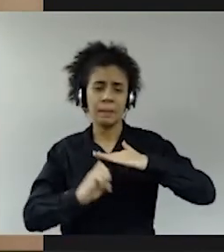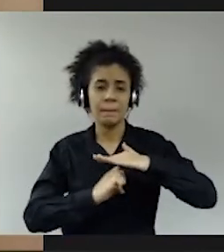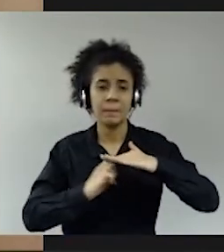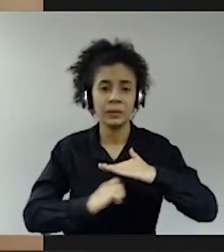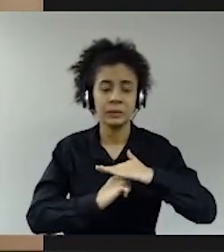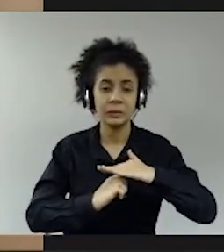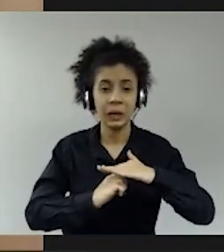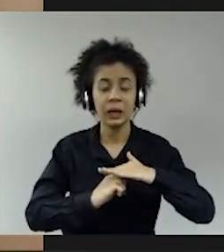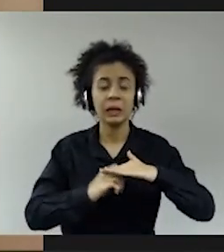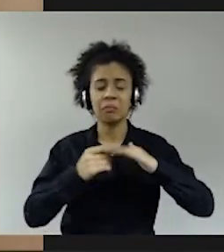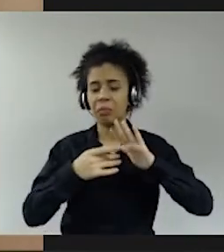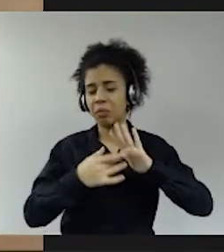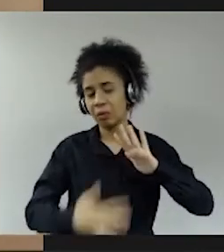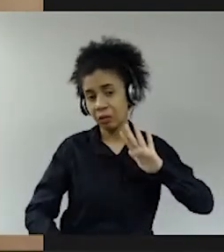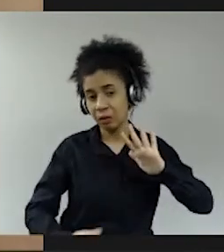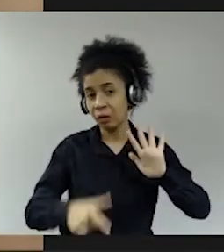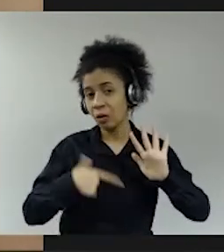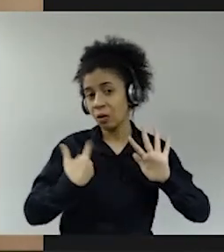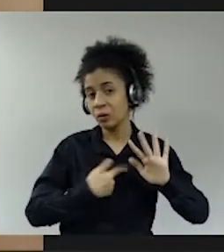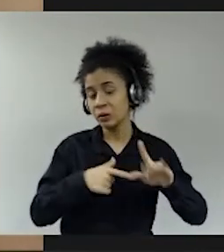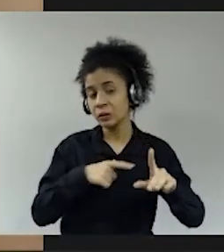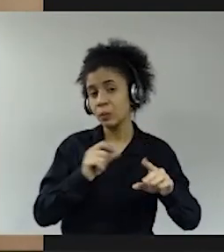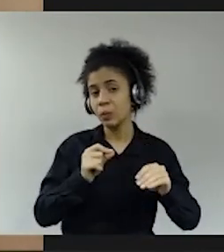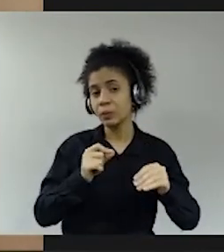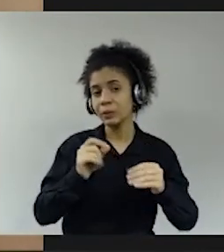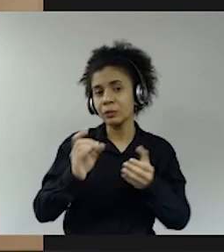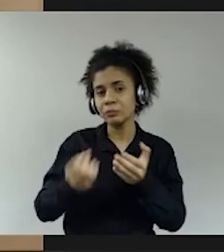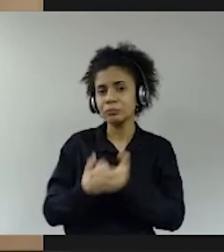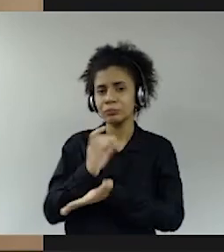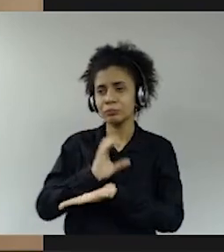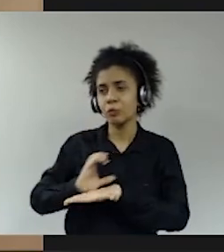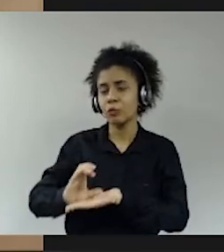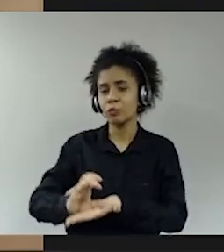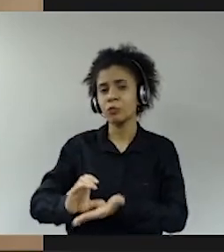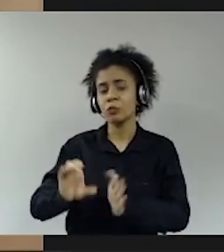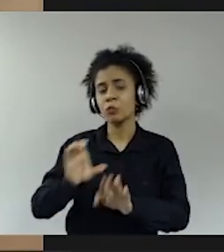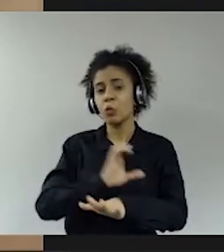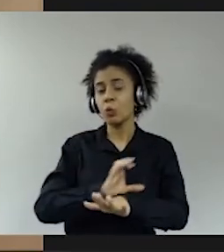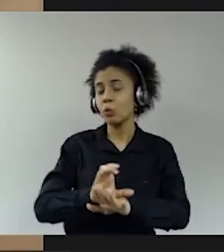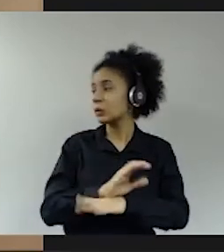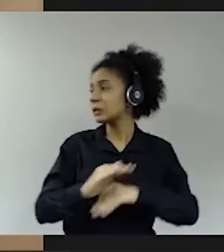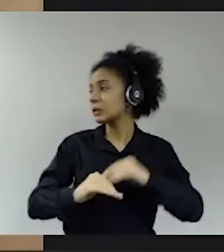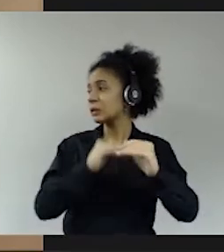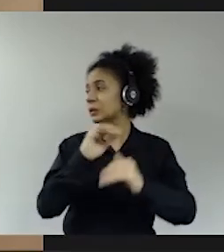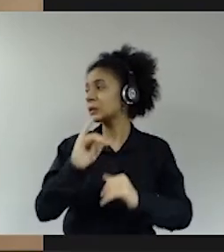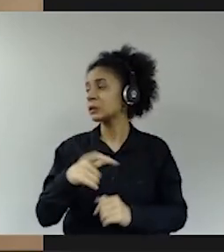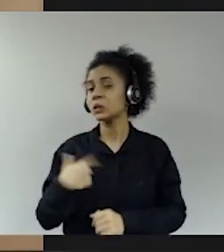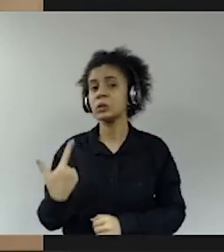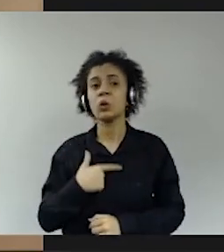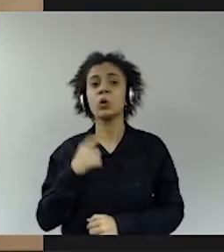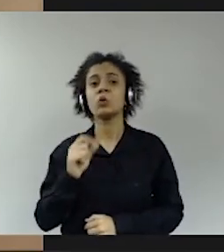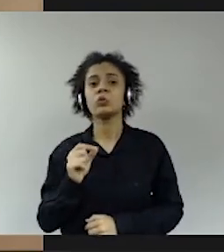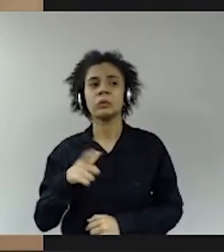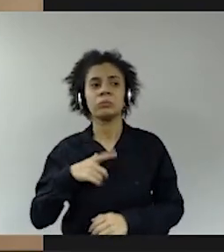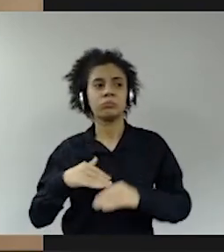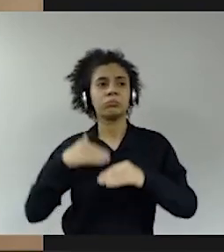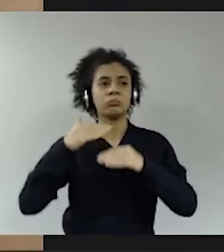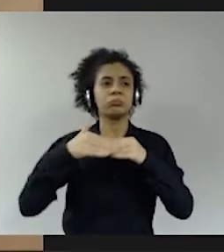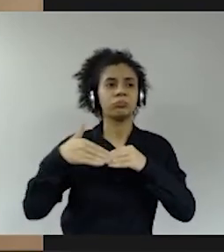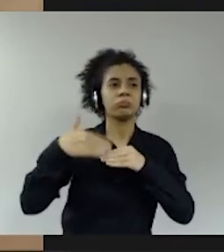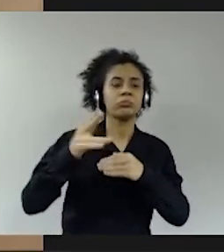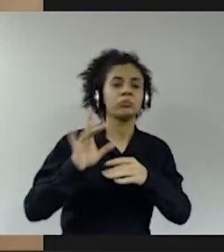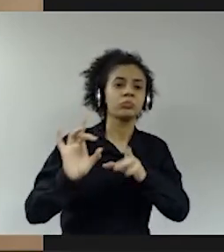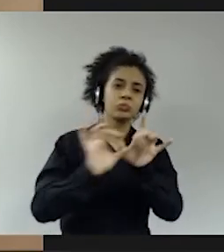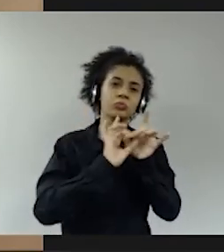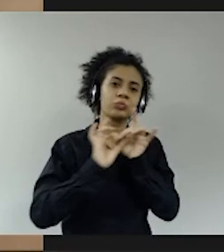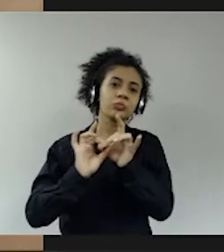proprietários, etc. E nós temos que criar um fundo constitucional de desenvolvimento se nós realmente partirmos numa segunda etapa para